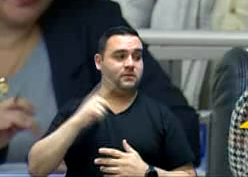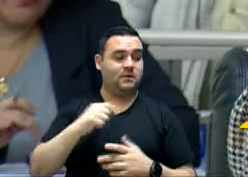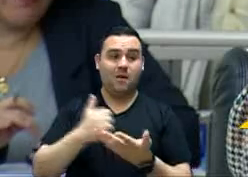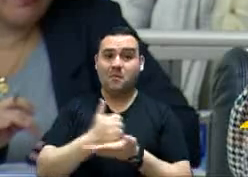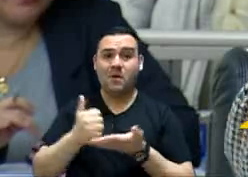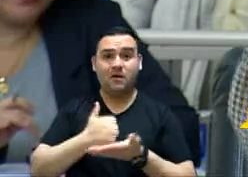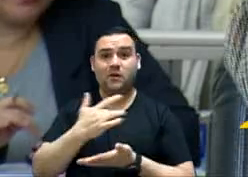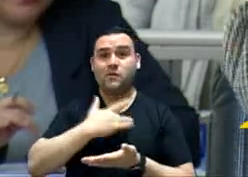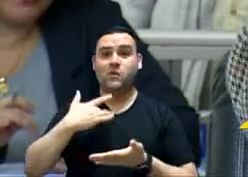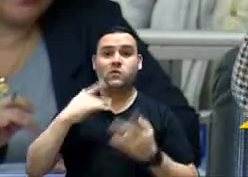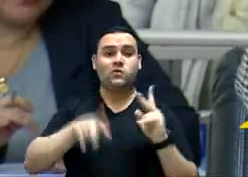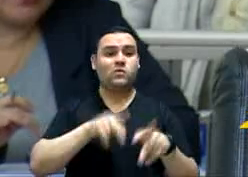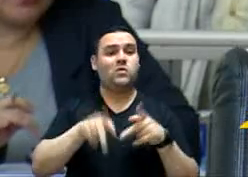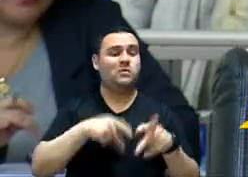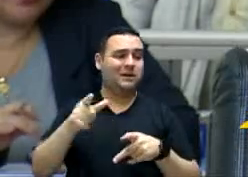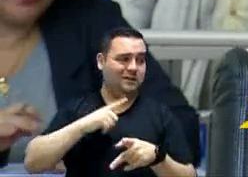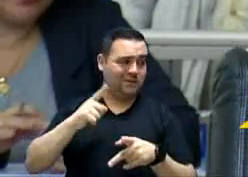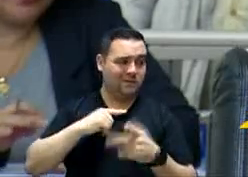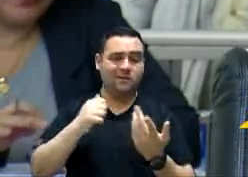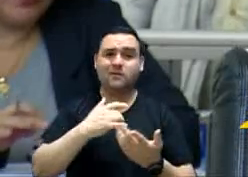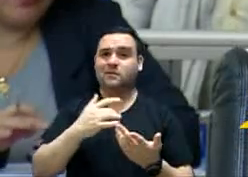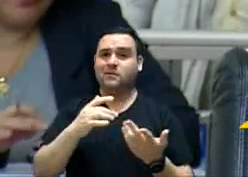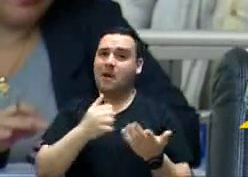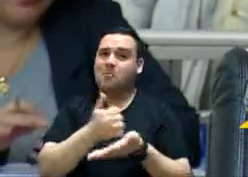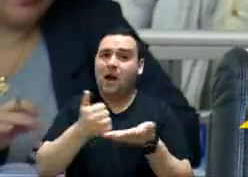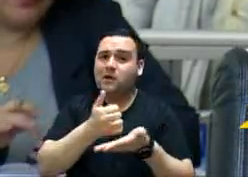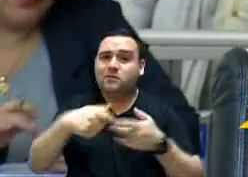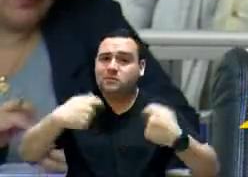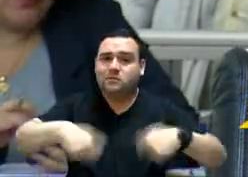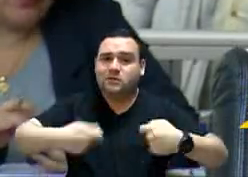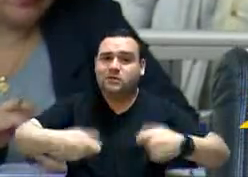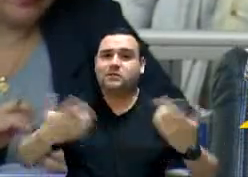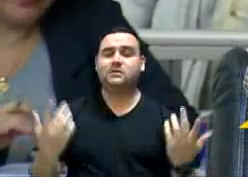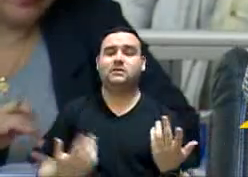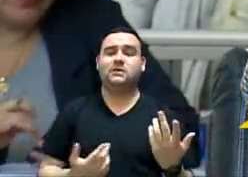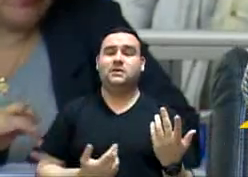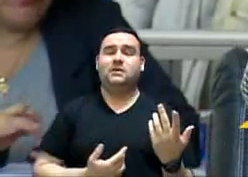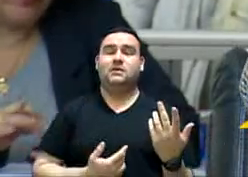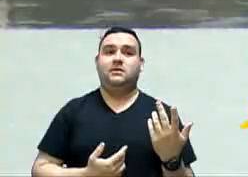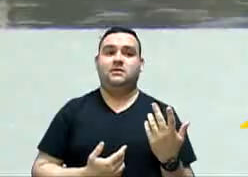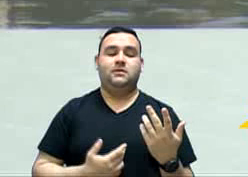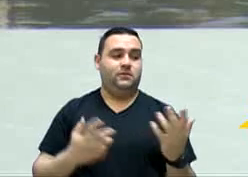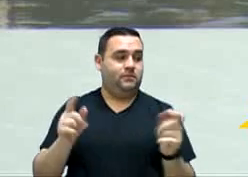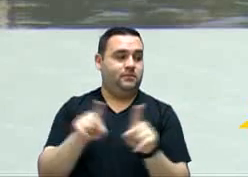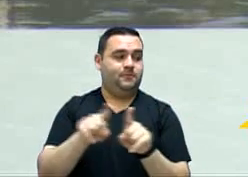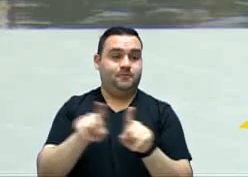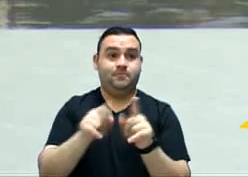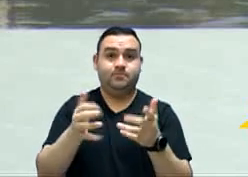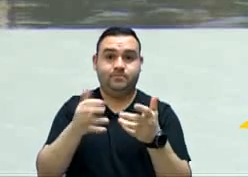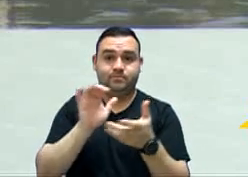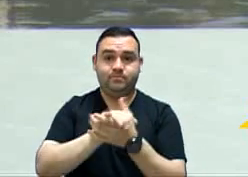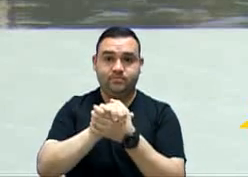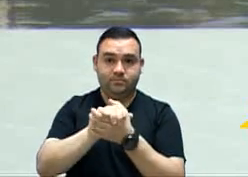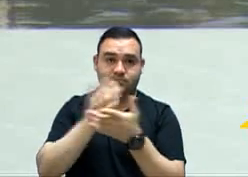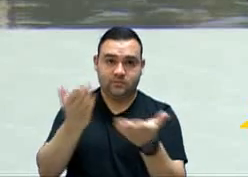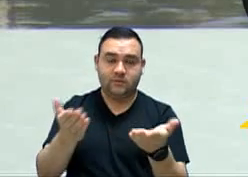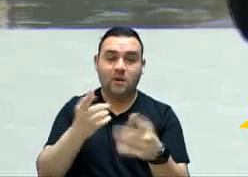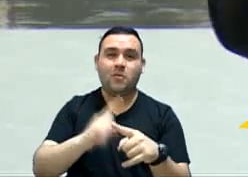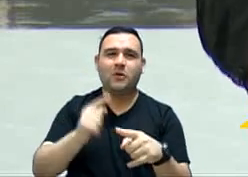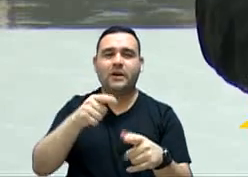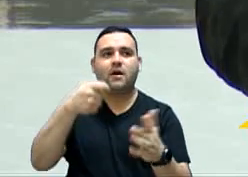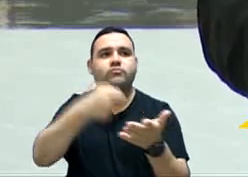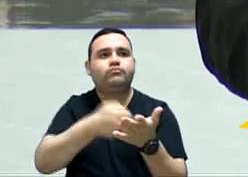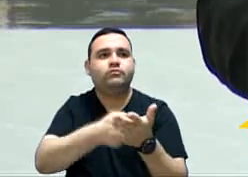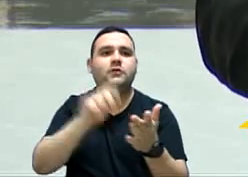saúde pública, vereador. É uma condição básica de saúde pública. Então, nós temos que somar esforços. Vou juntar no meu requerimento. Quero dar os parabéns à Vossa Excelência de cobrar